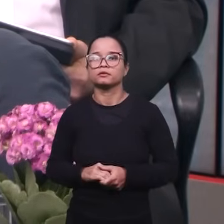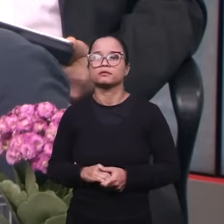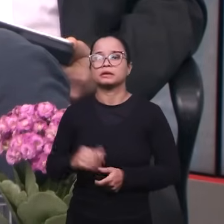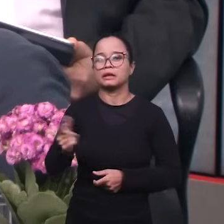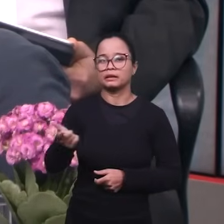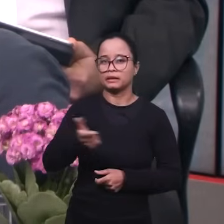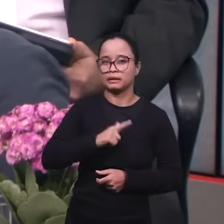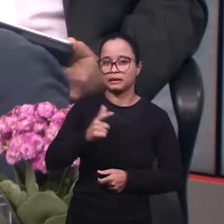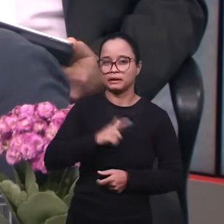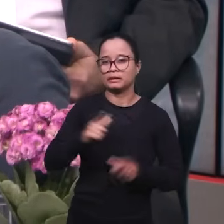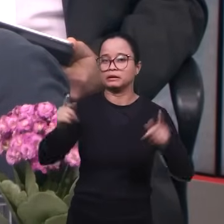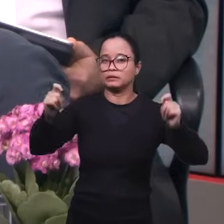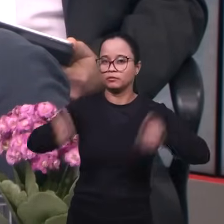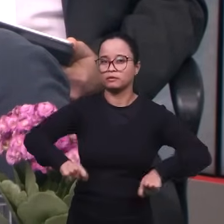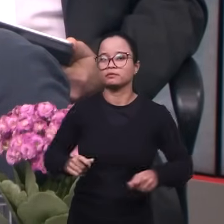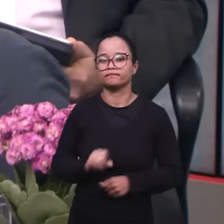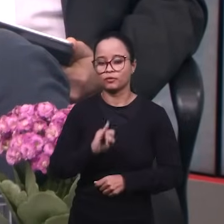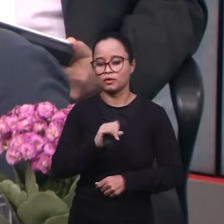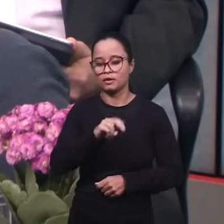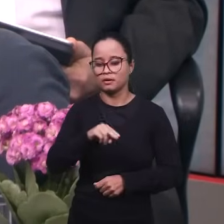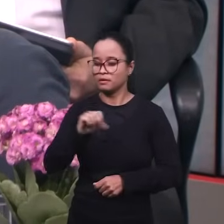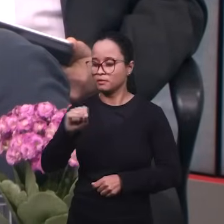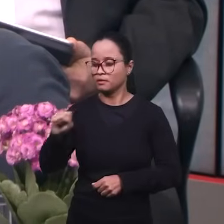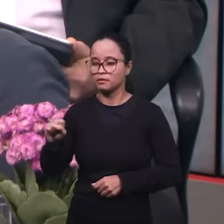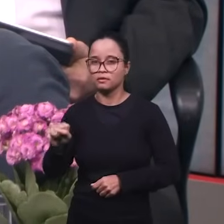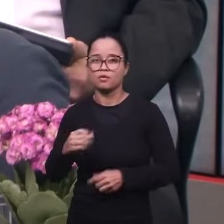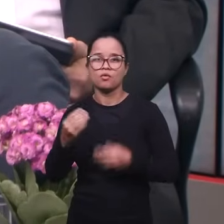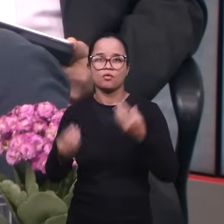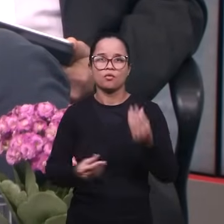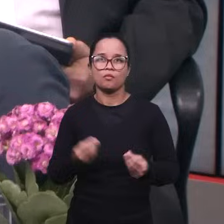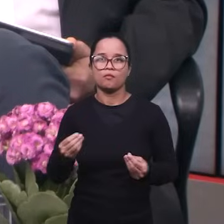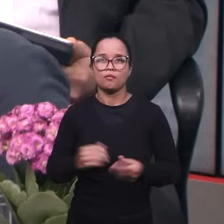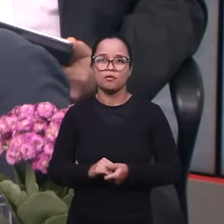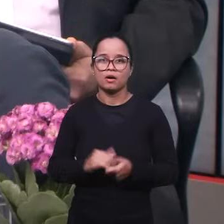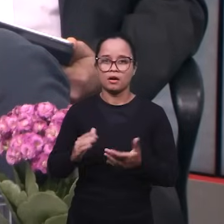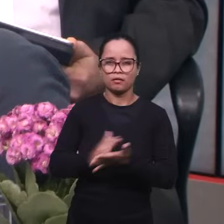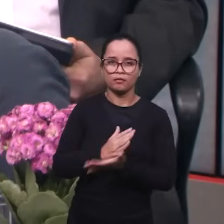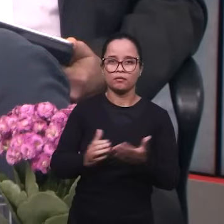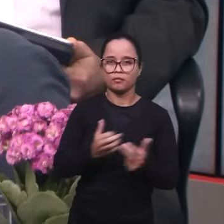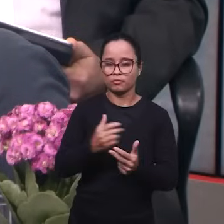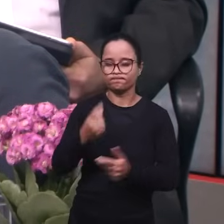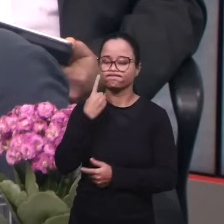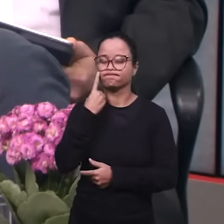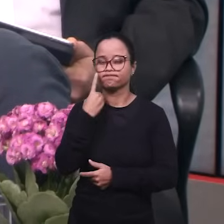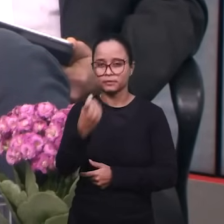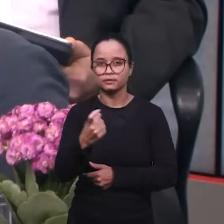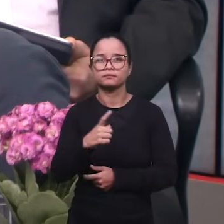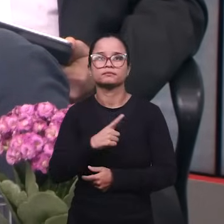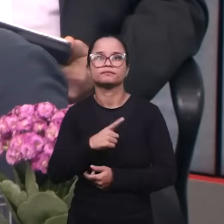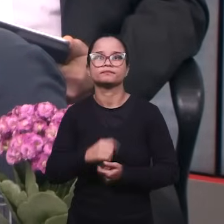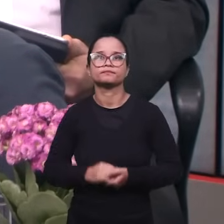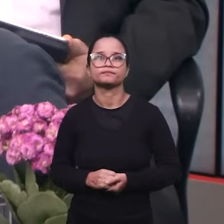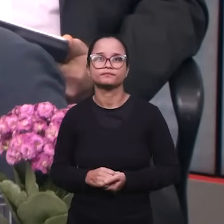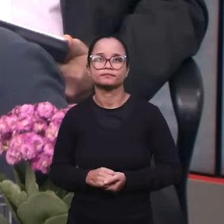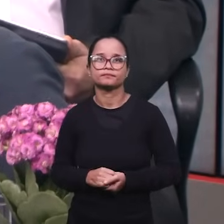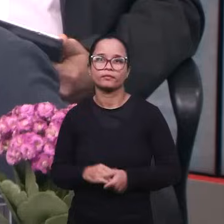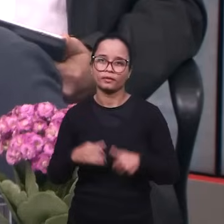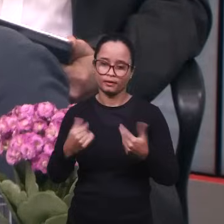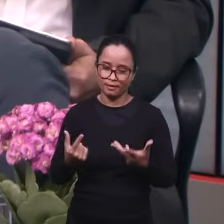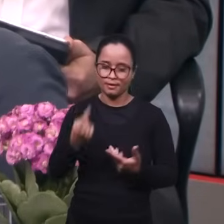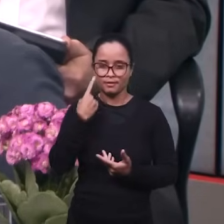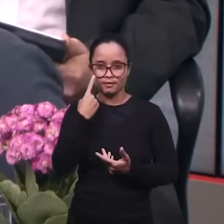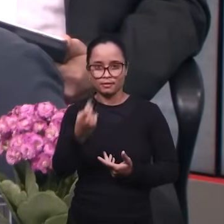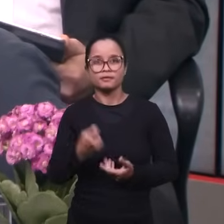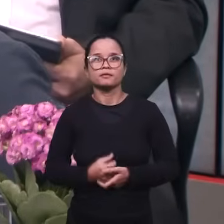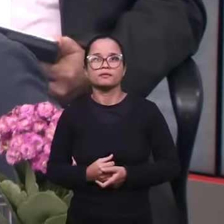a ter essa possibilidade do INSS ainda como algo que seja interessante? Vamos lá. Interessante. Sobretudo